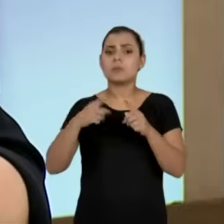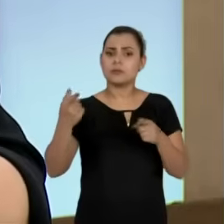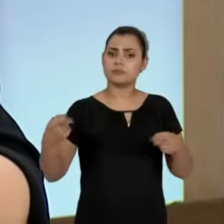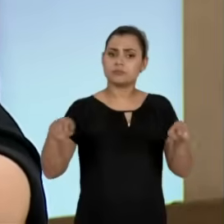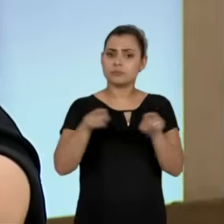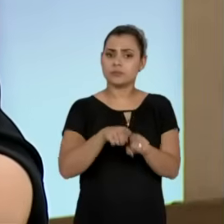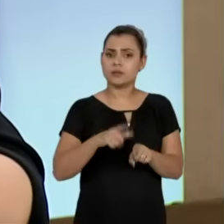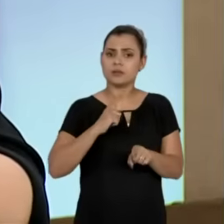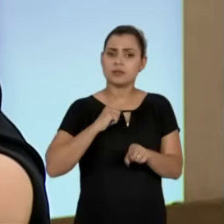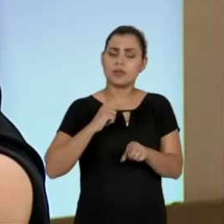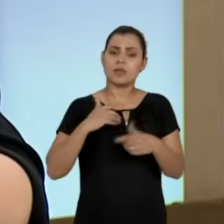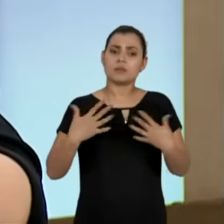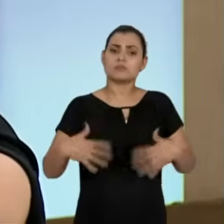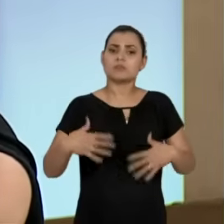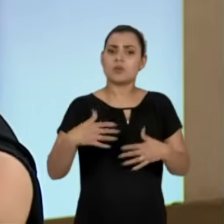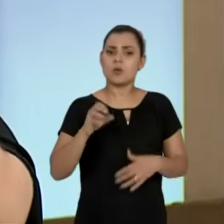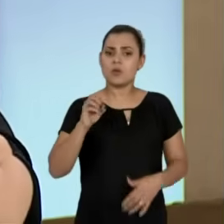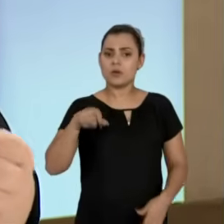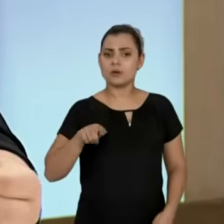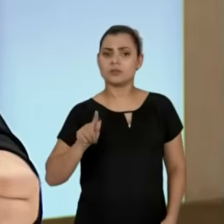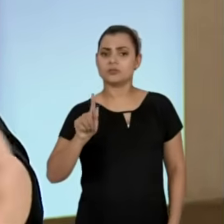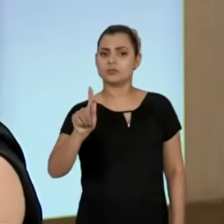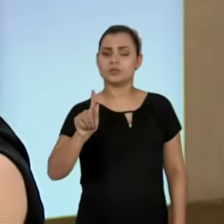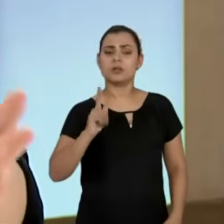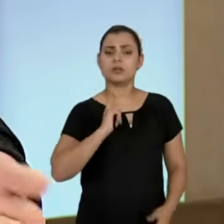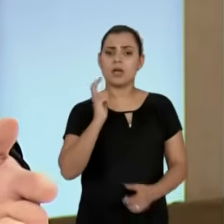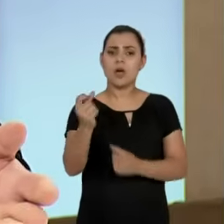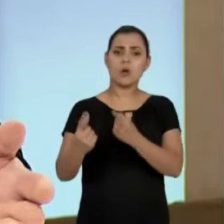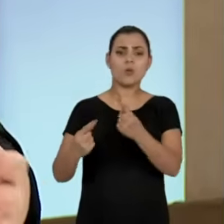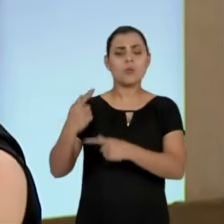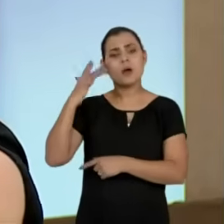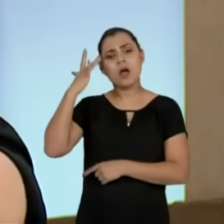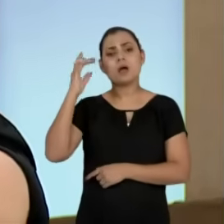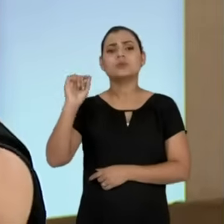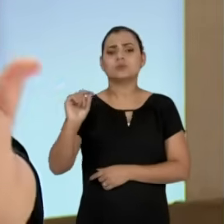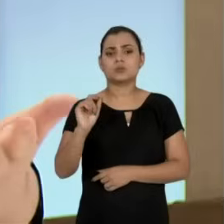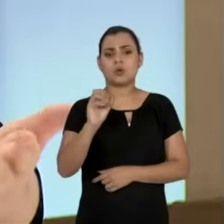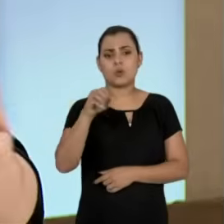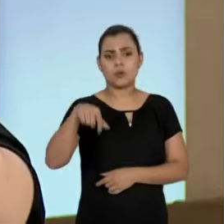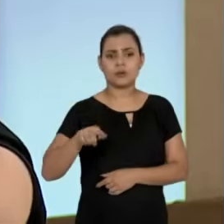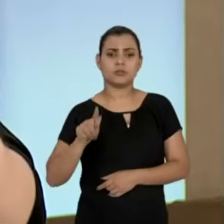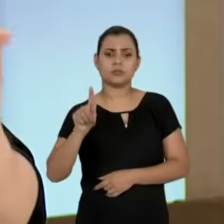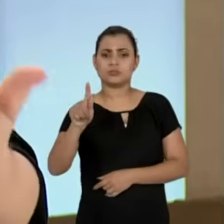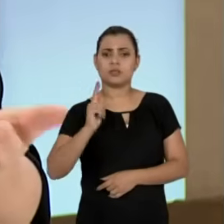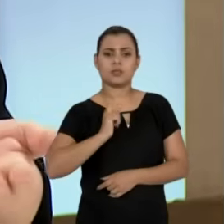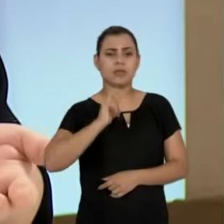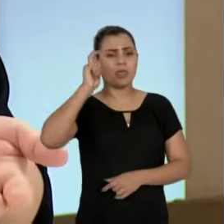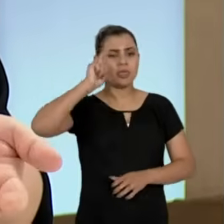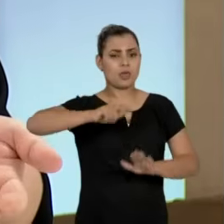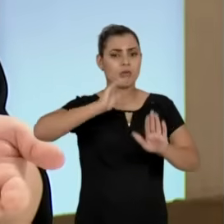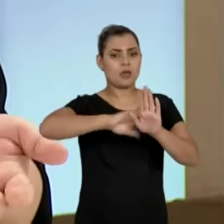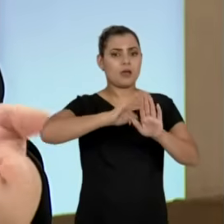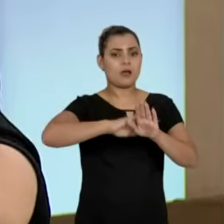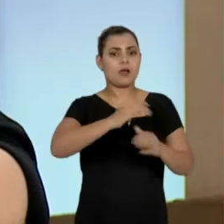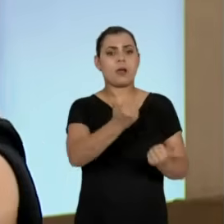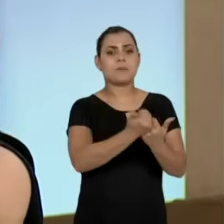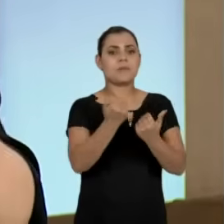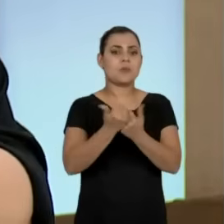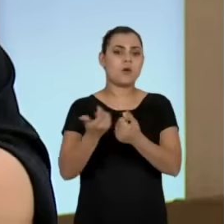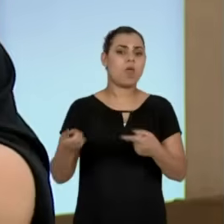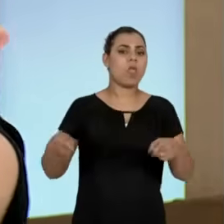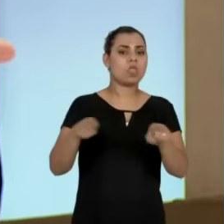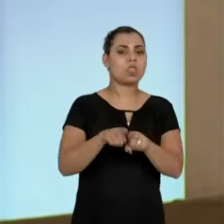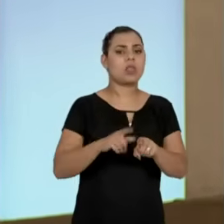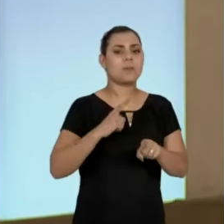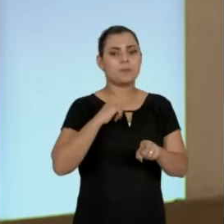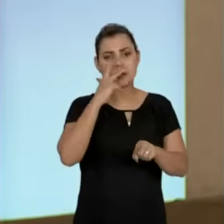uma animosidade em relação às ONGs, existem muitas que acham que essas ONGs supostamente teriam outros interesses quando eles apoiam as ONGs, de levar as